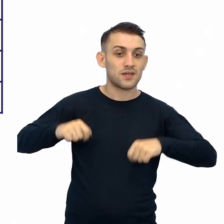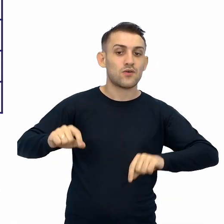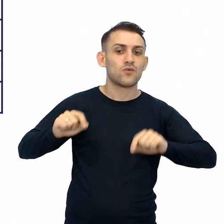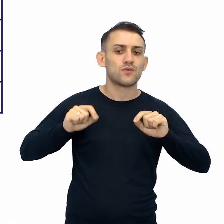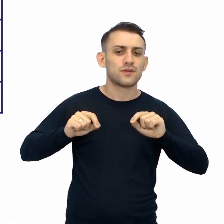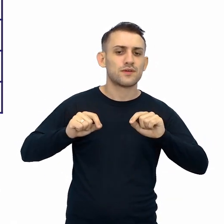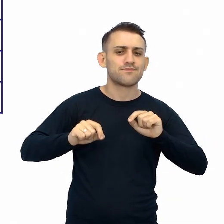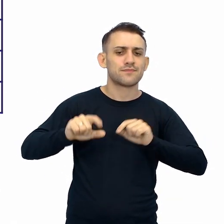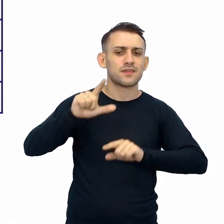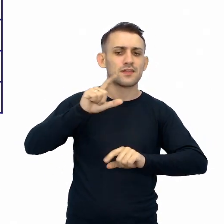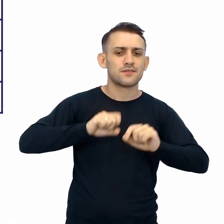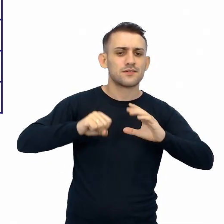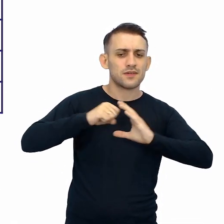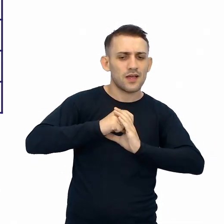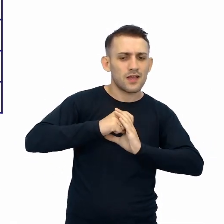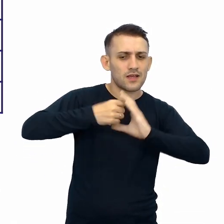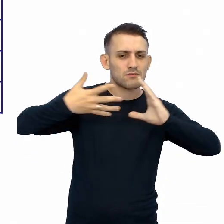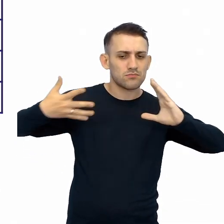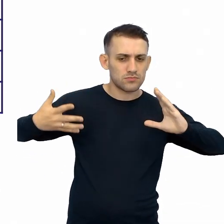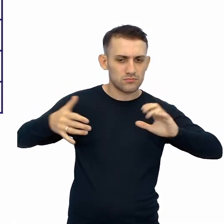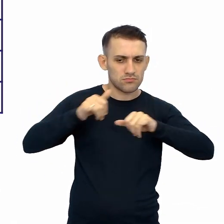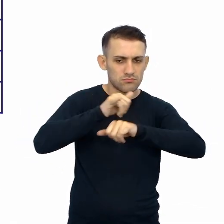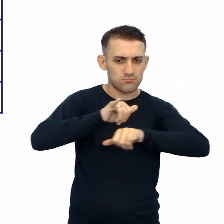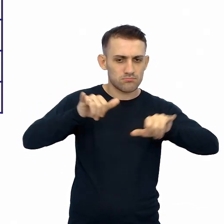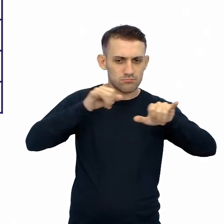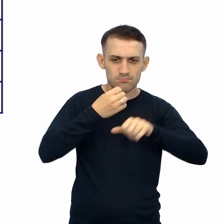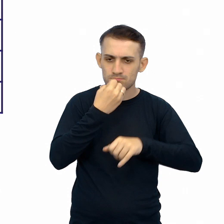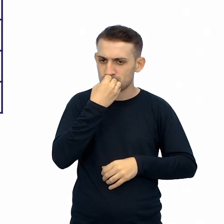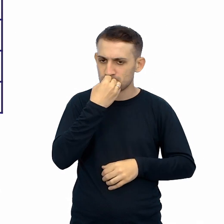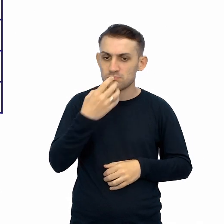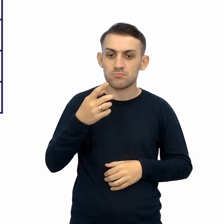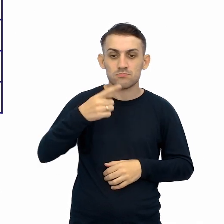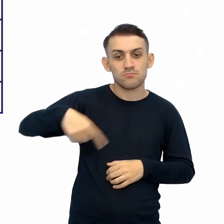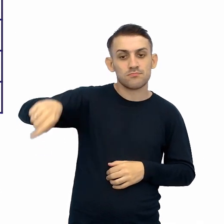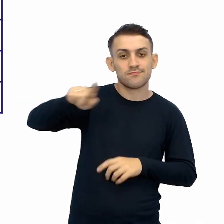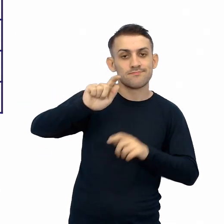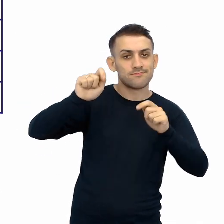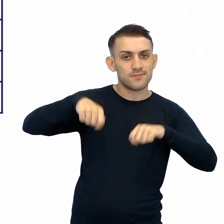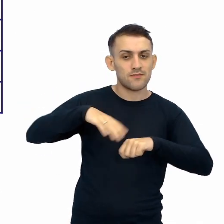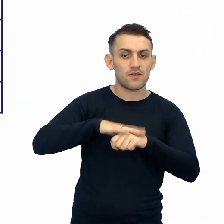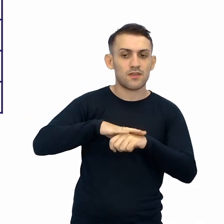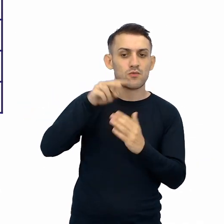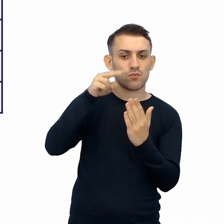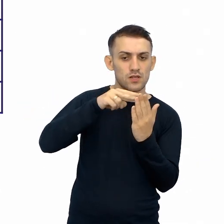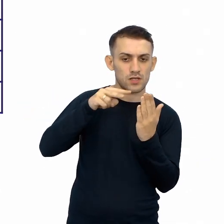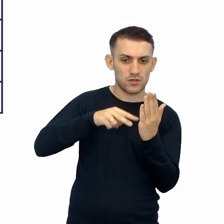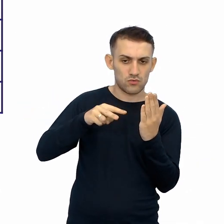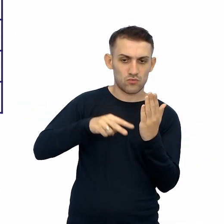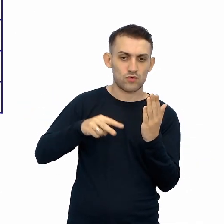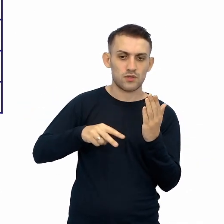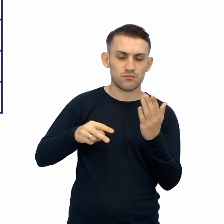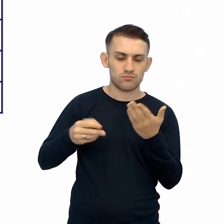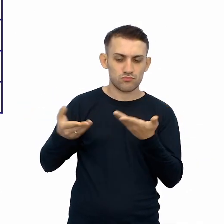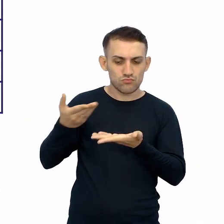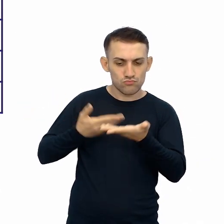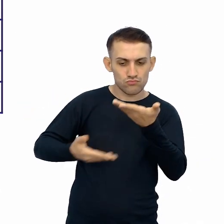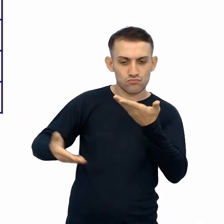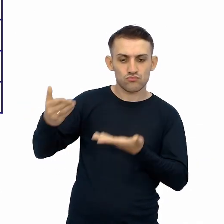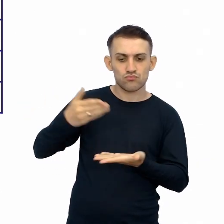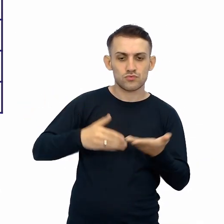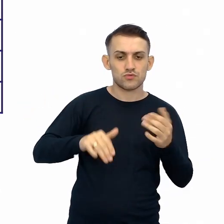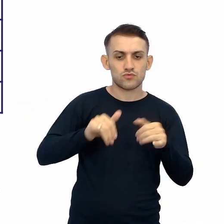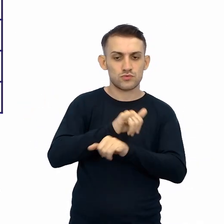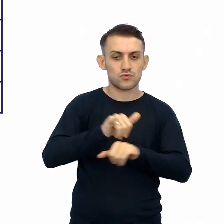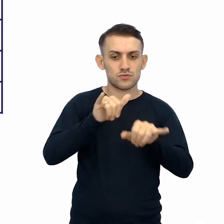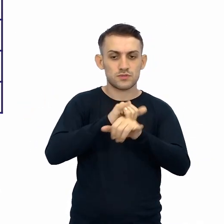e caracterizar bem as notícias. Aí vocês vão fazer uma leitura colaborativa de uma nova notícia, né? E